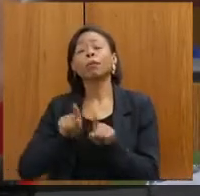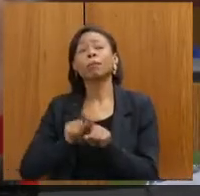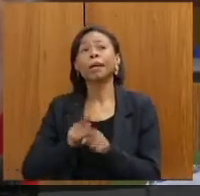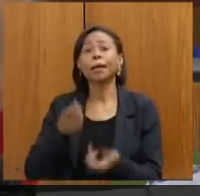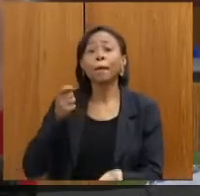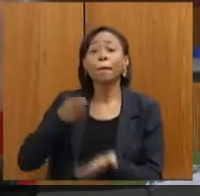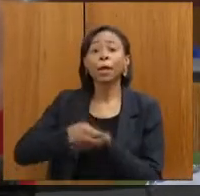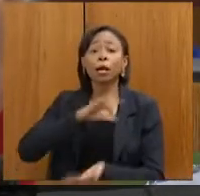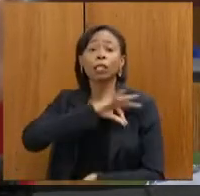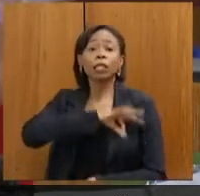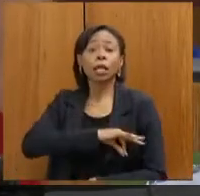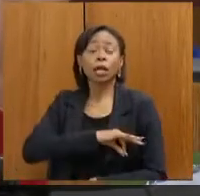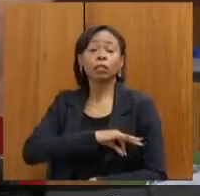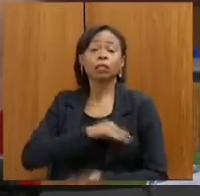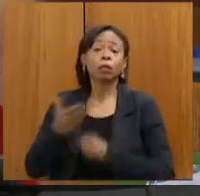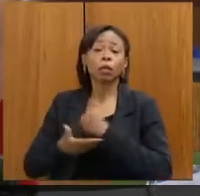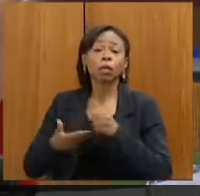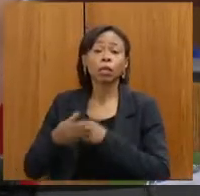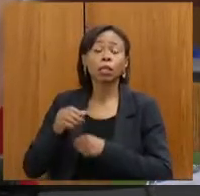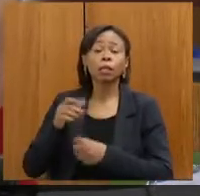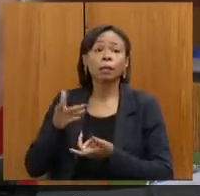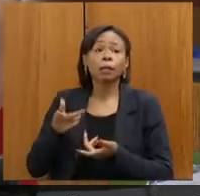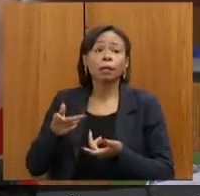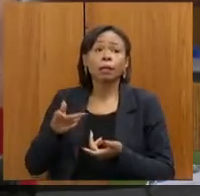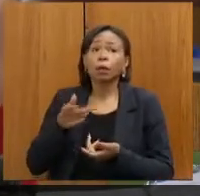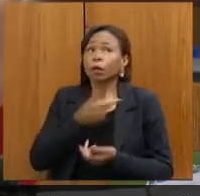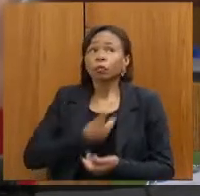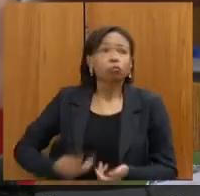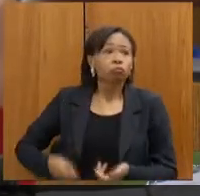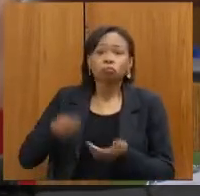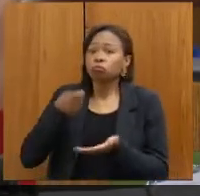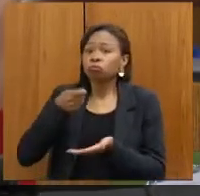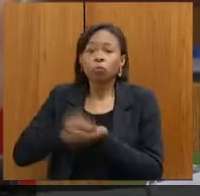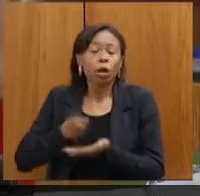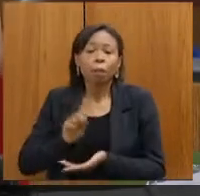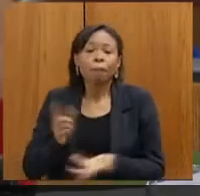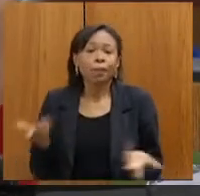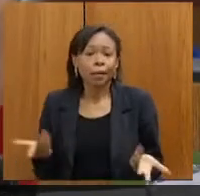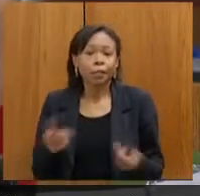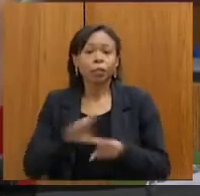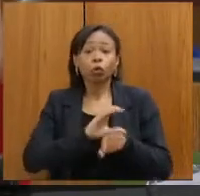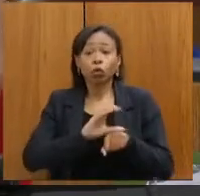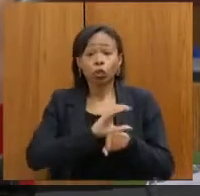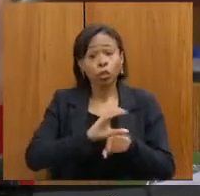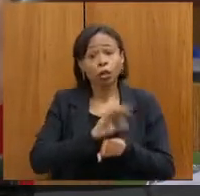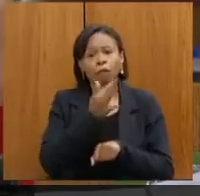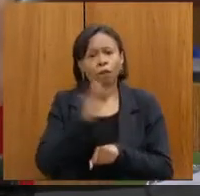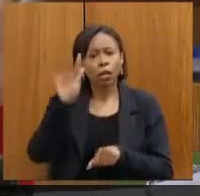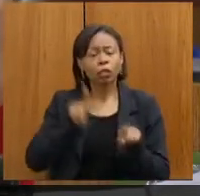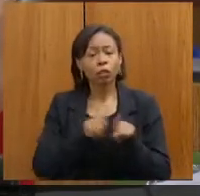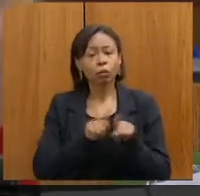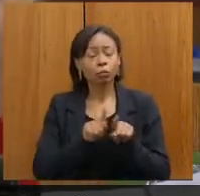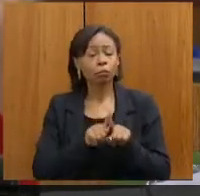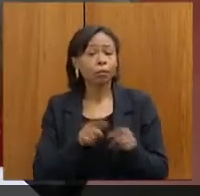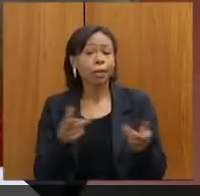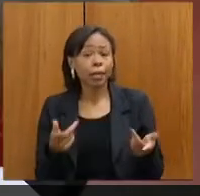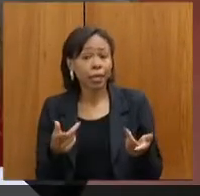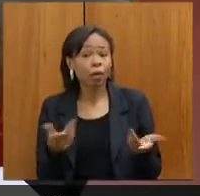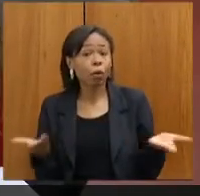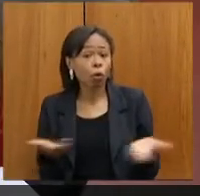salarial profissional que o governador diz cumprir outra previsão constitucional EA Constituição Federal Porque hoje o fundeb a previsão constitucional